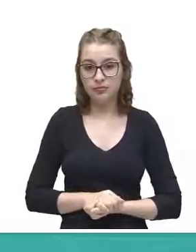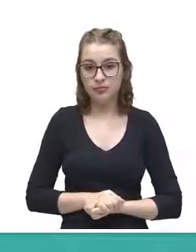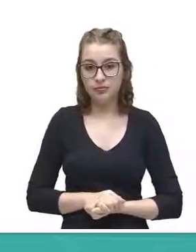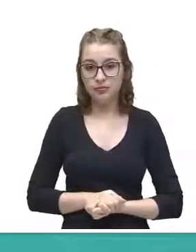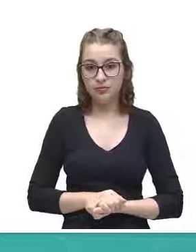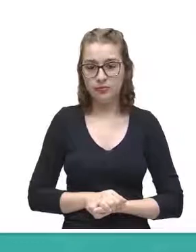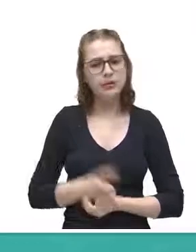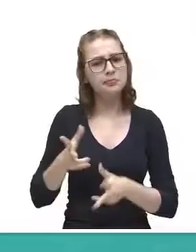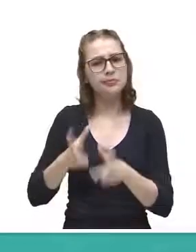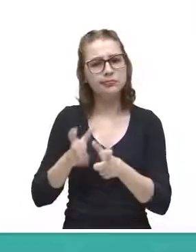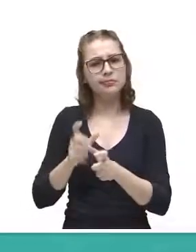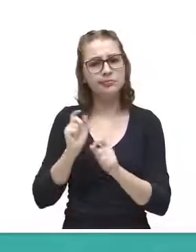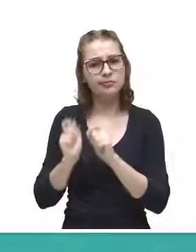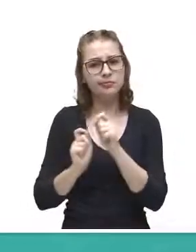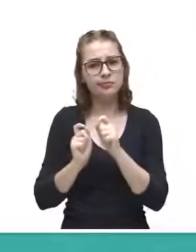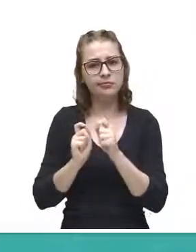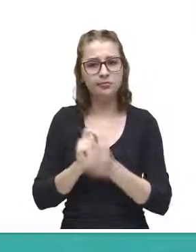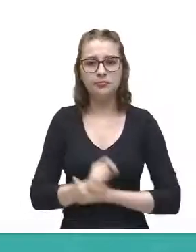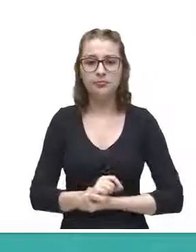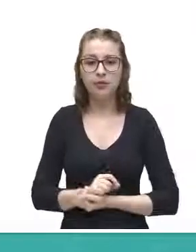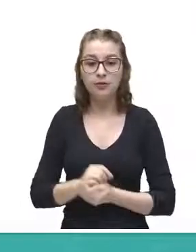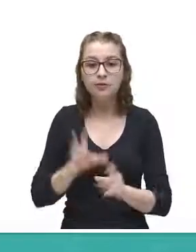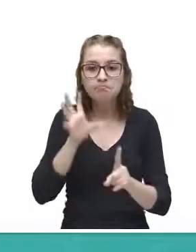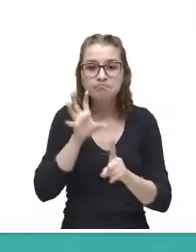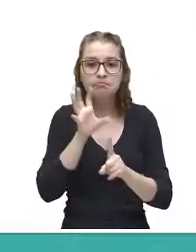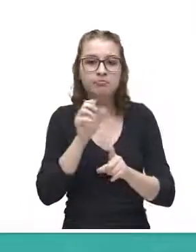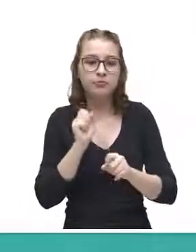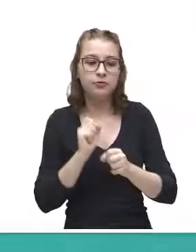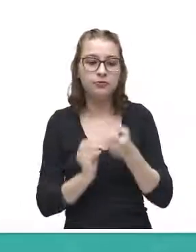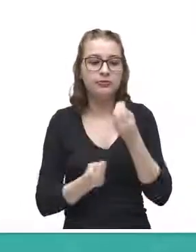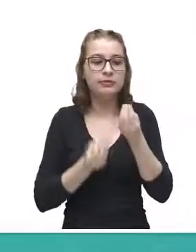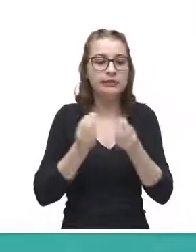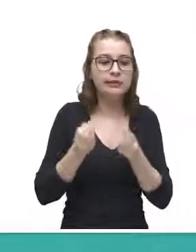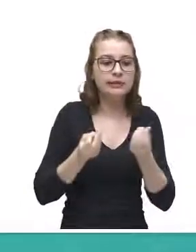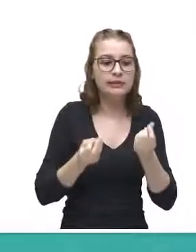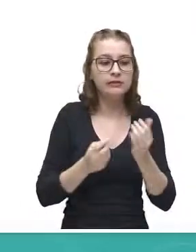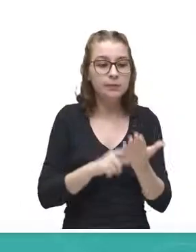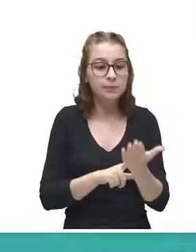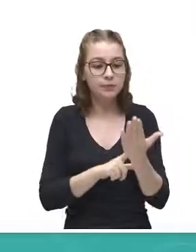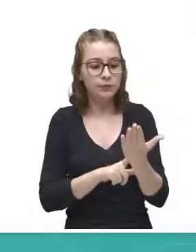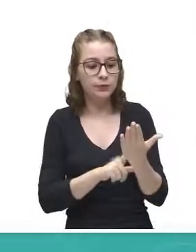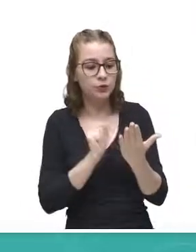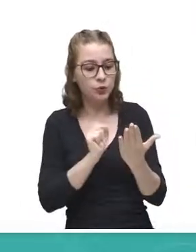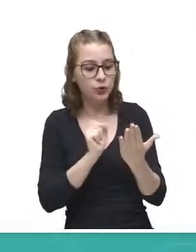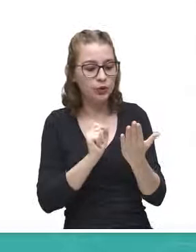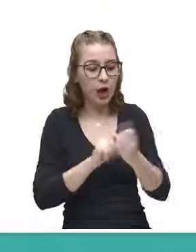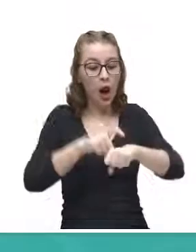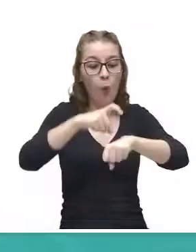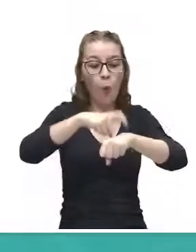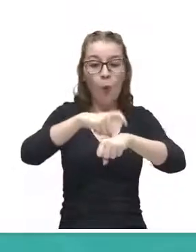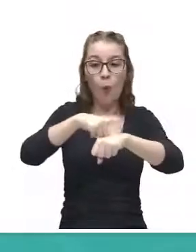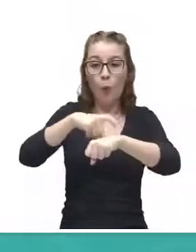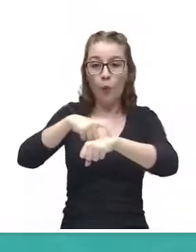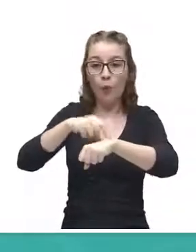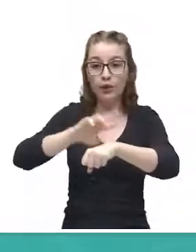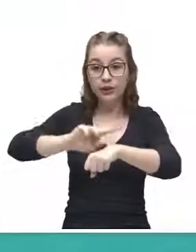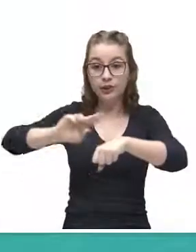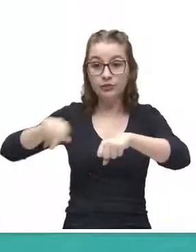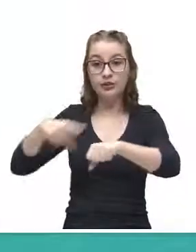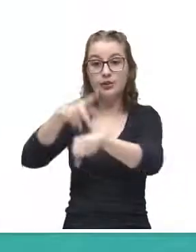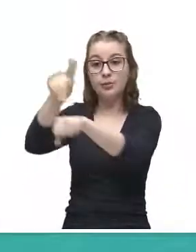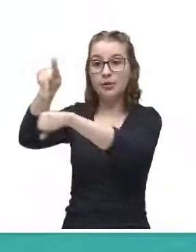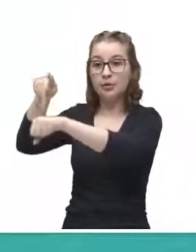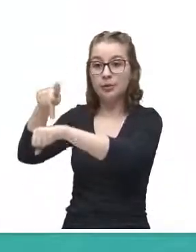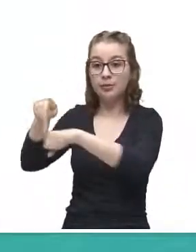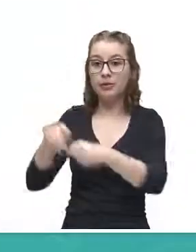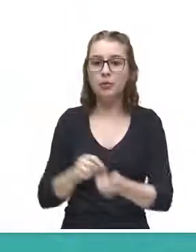isso também vai refletir no quê? Nos fusos horários. Mas, professora, então quantos fusos horários nós